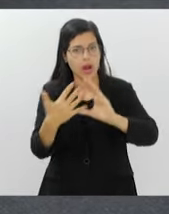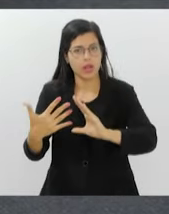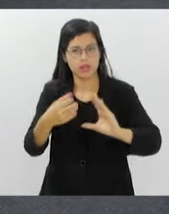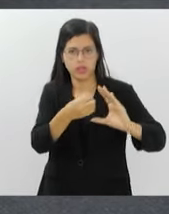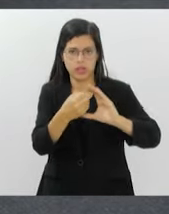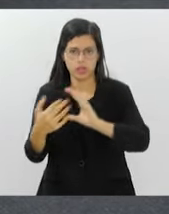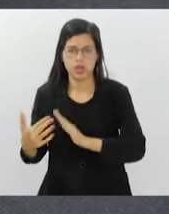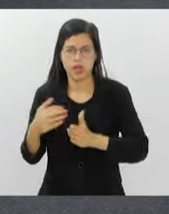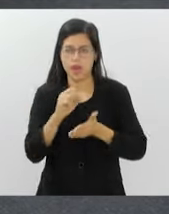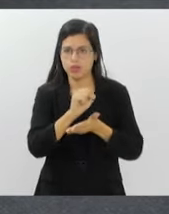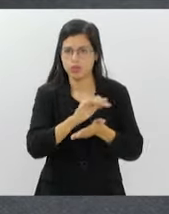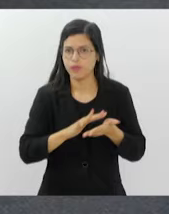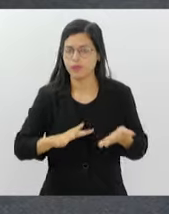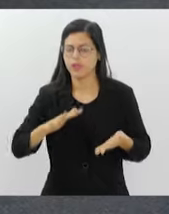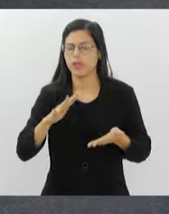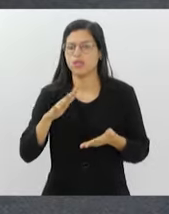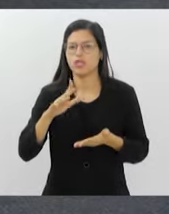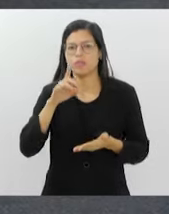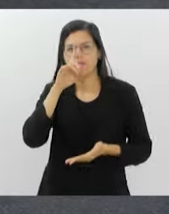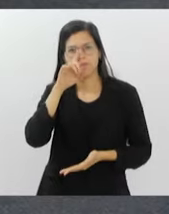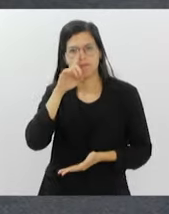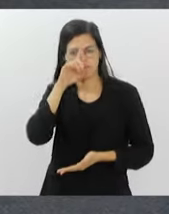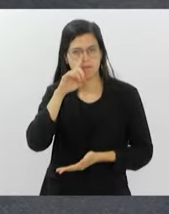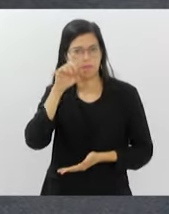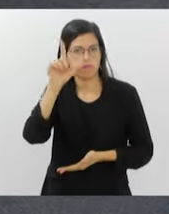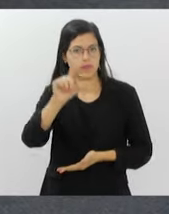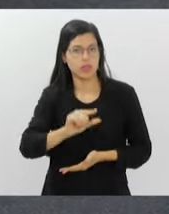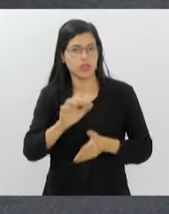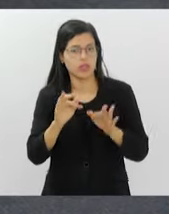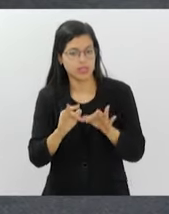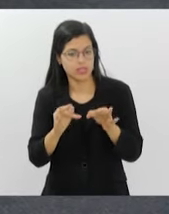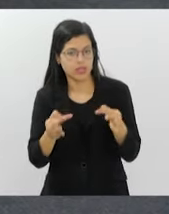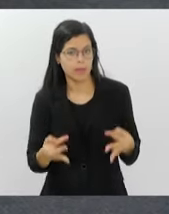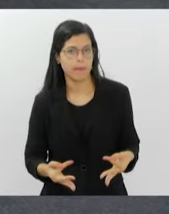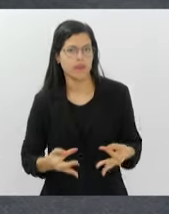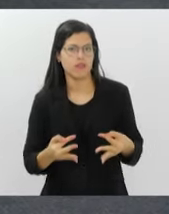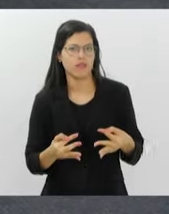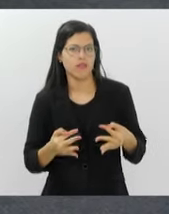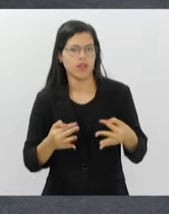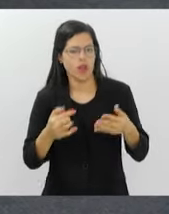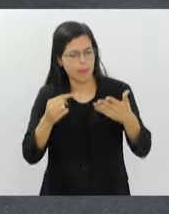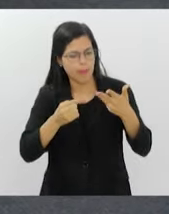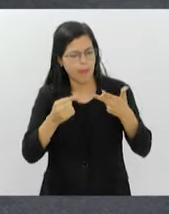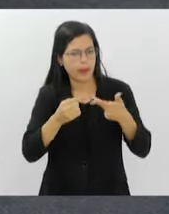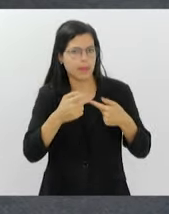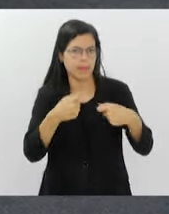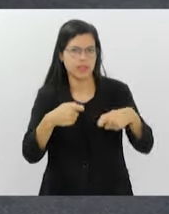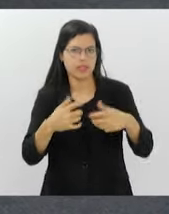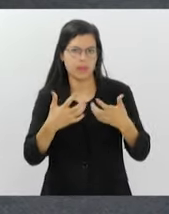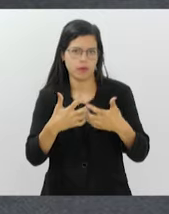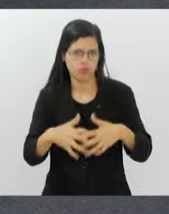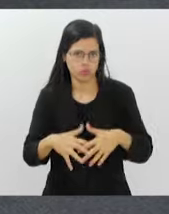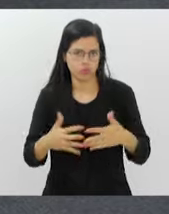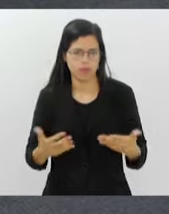risco e portanto simplifica as exigências para elas funcionarem